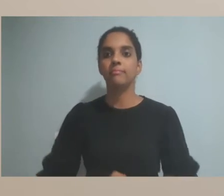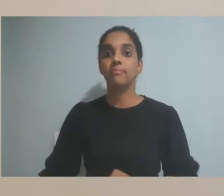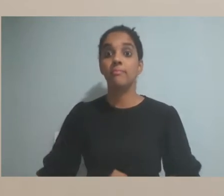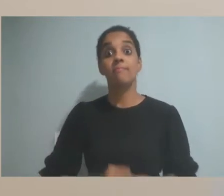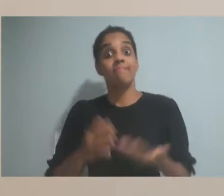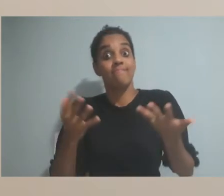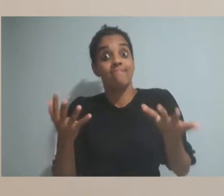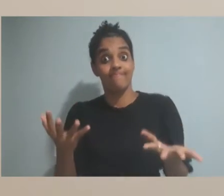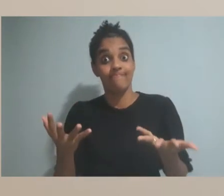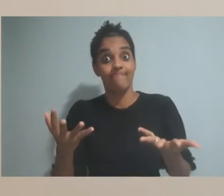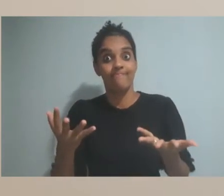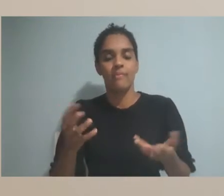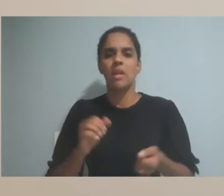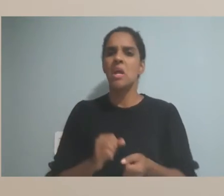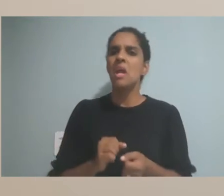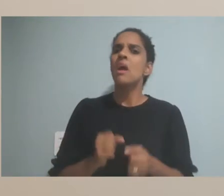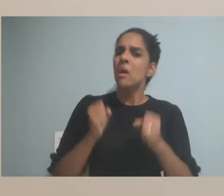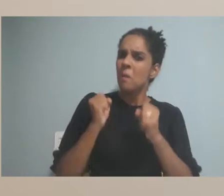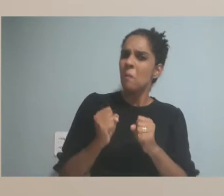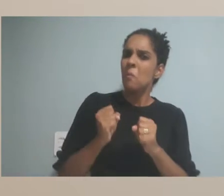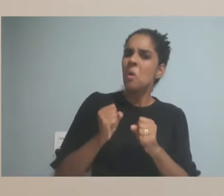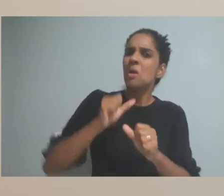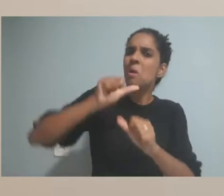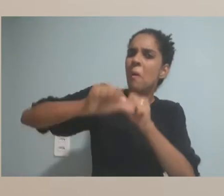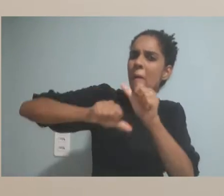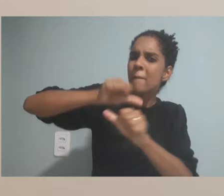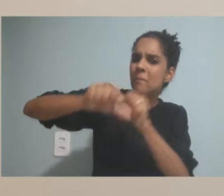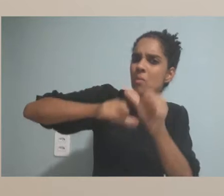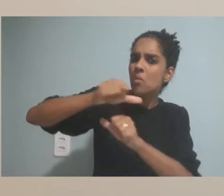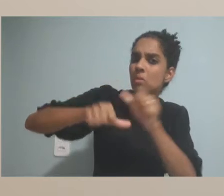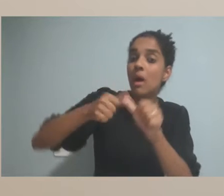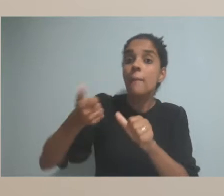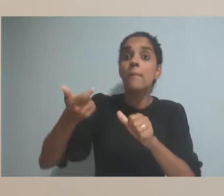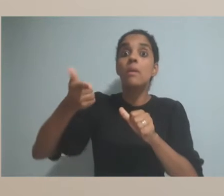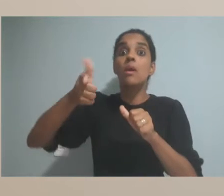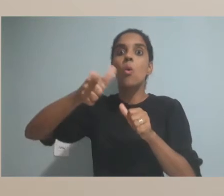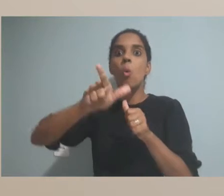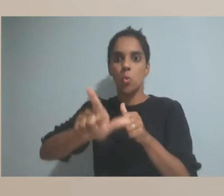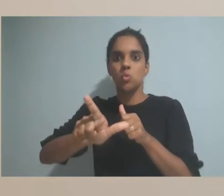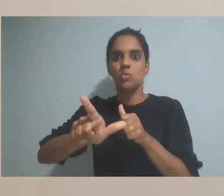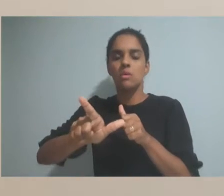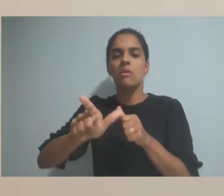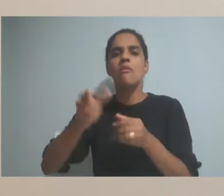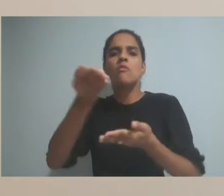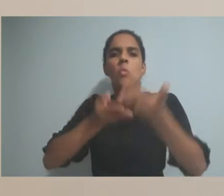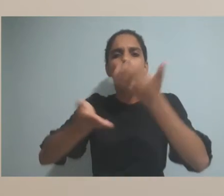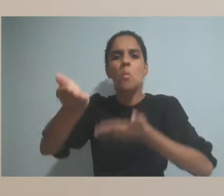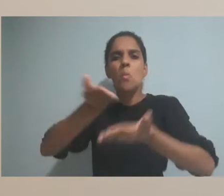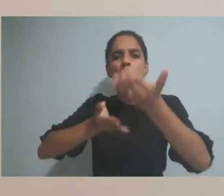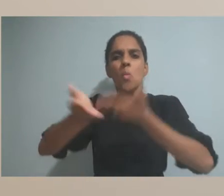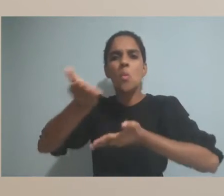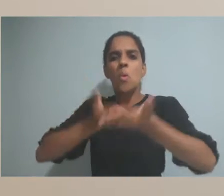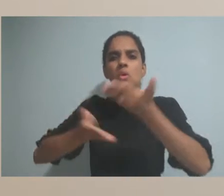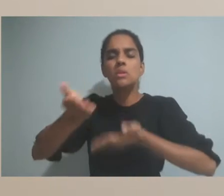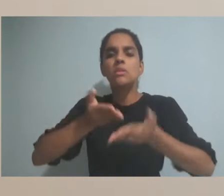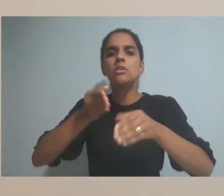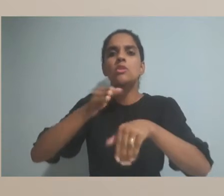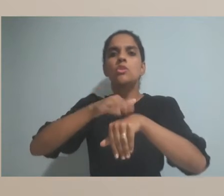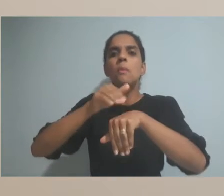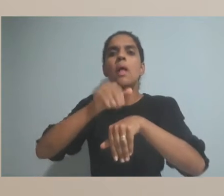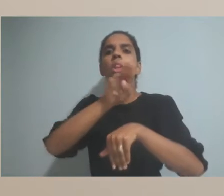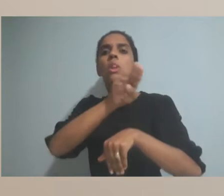nos corpos. Sabendo disso, pessoal, podemos transferir essas cargas para outros corpos através de um